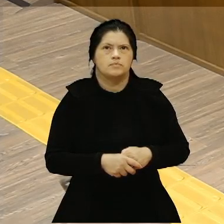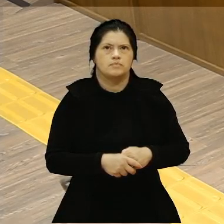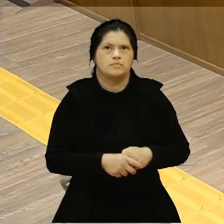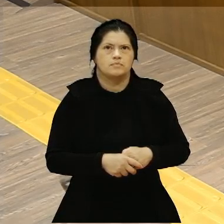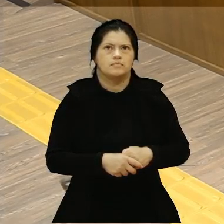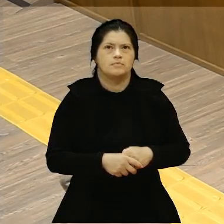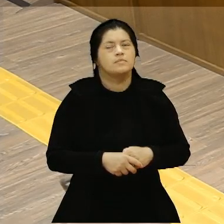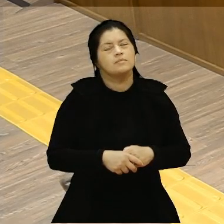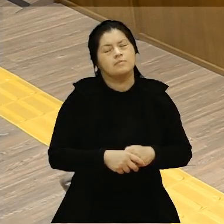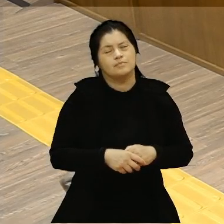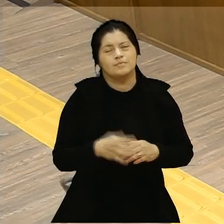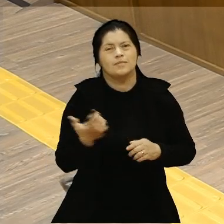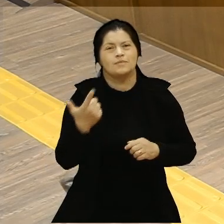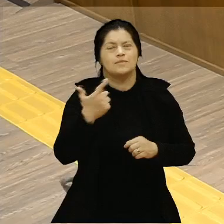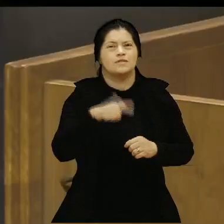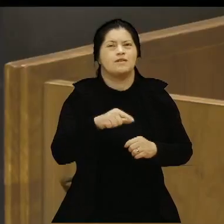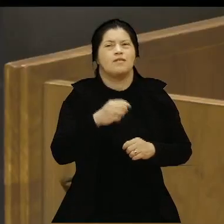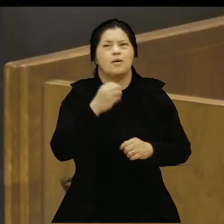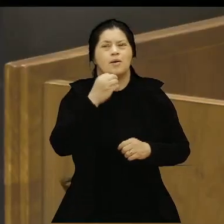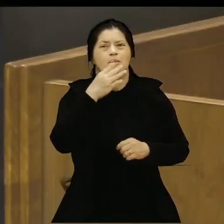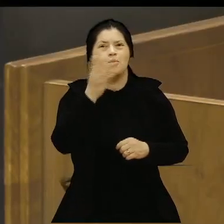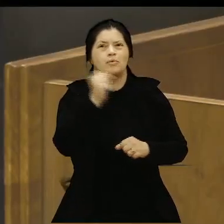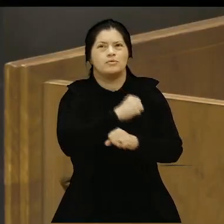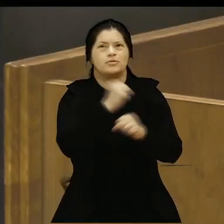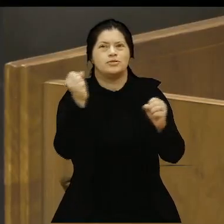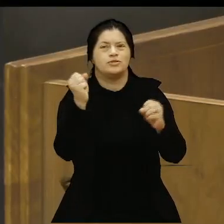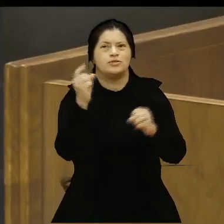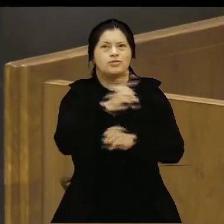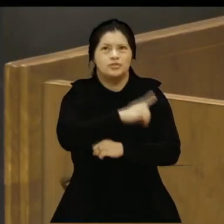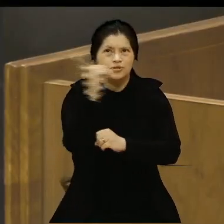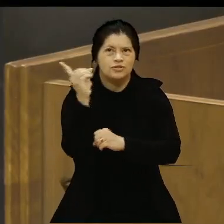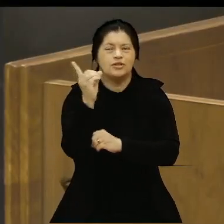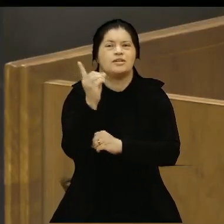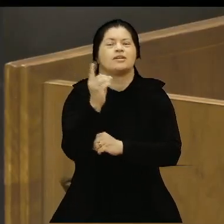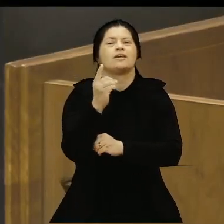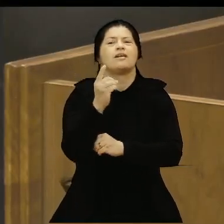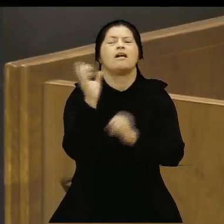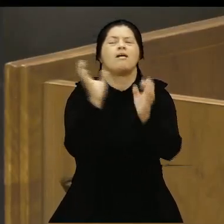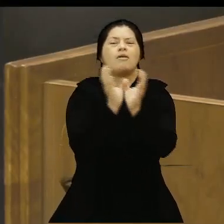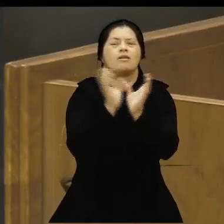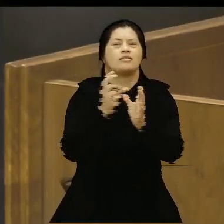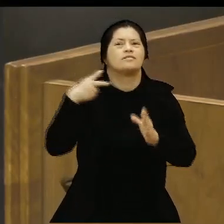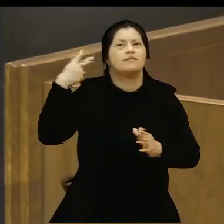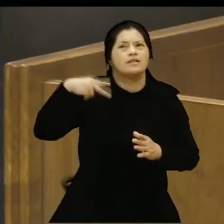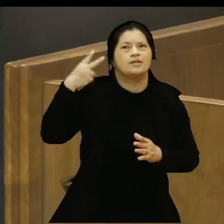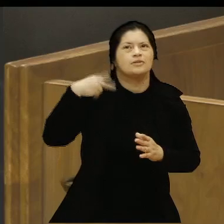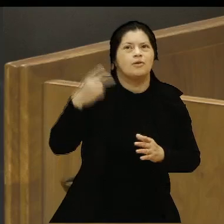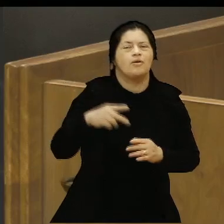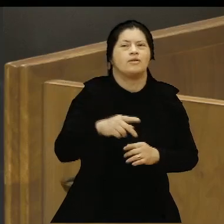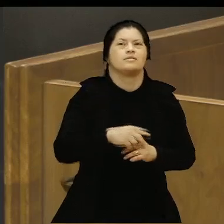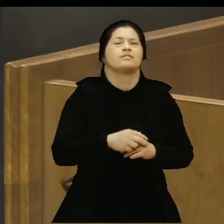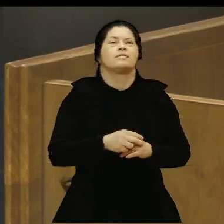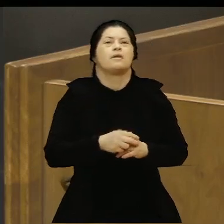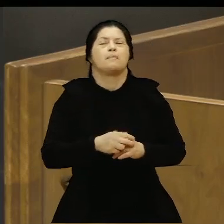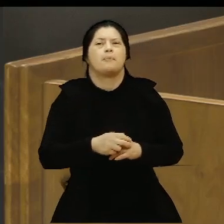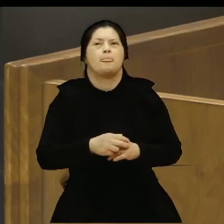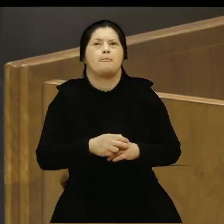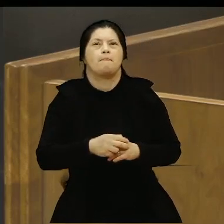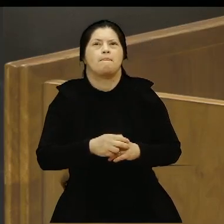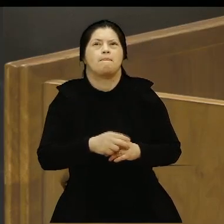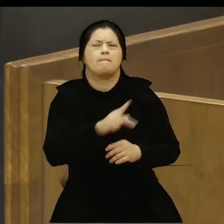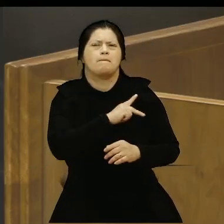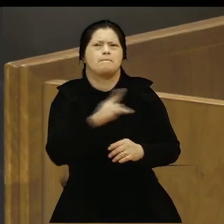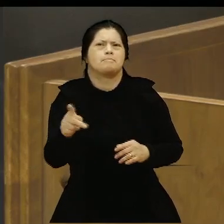Bom, mais uma vez, muito bom dia, colegas vereadores. Presidente Lucas Carenhato, esse lugar não